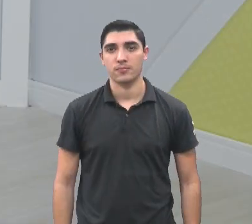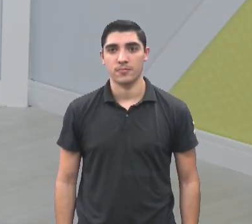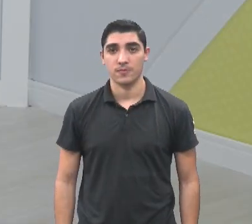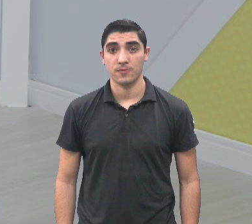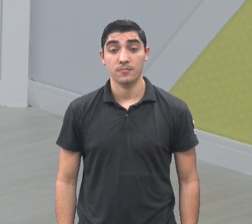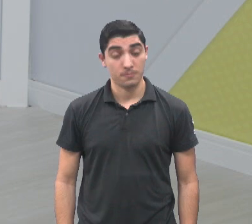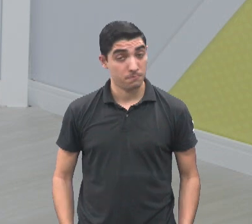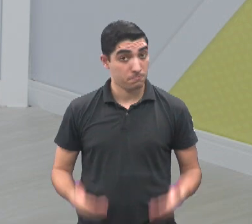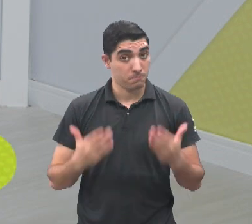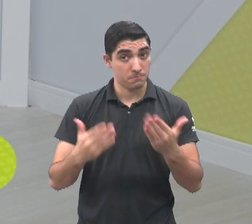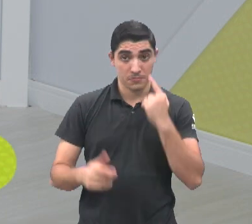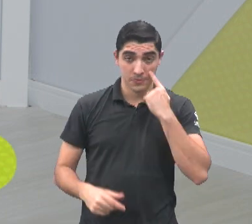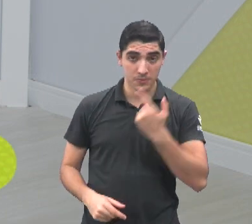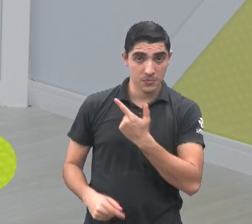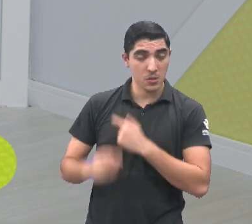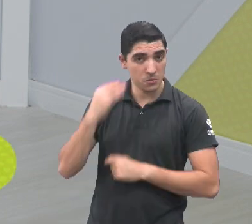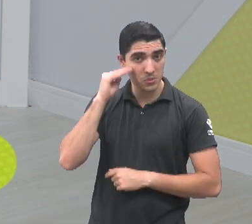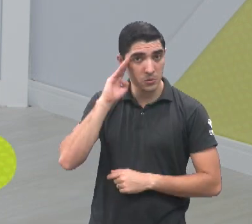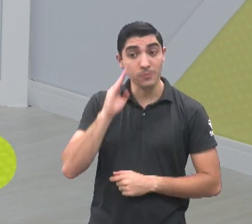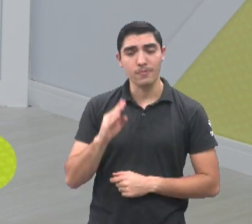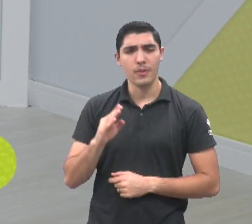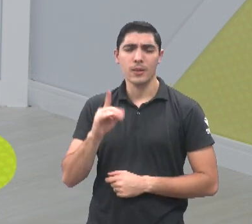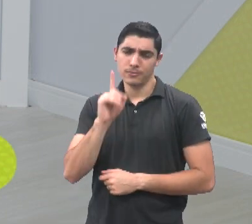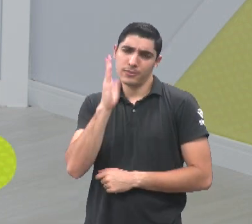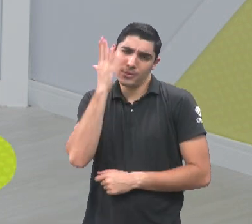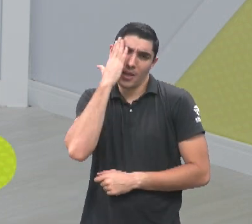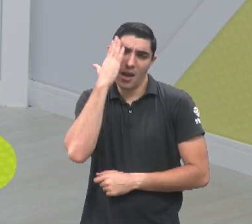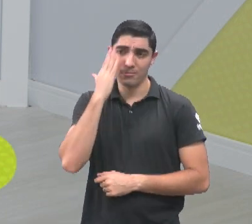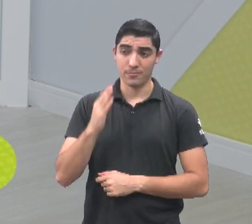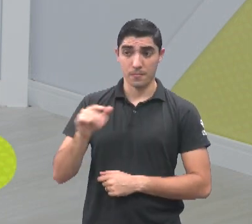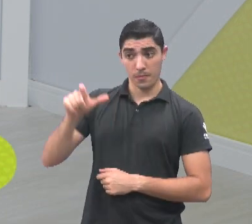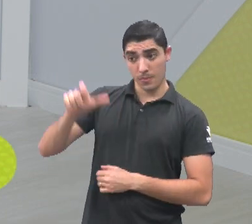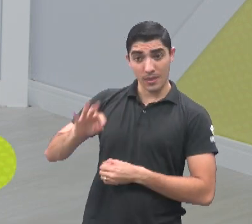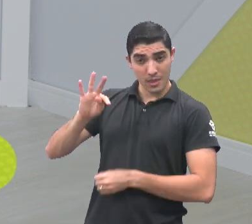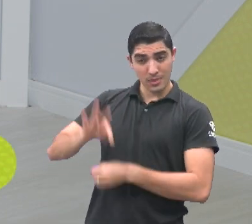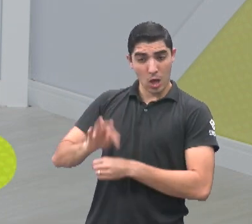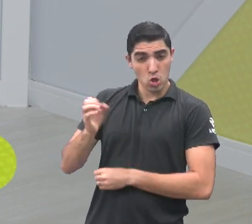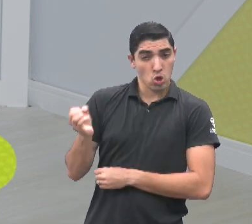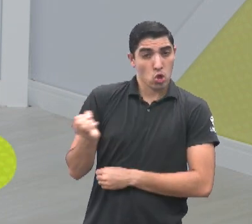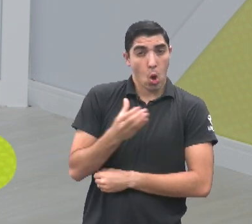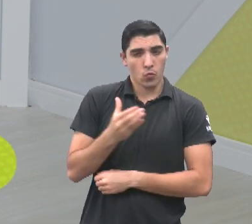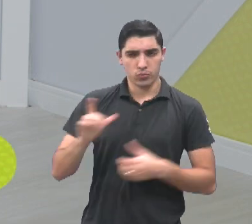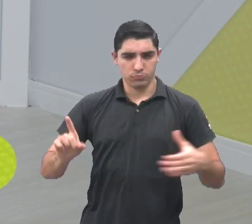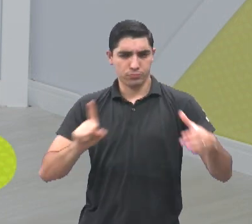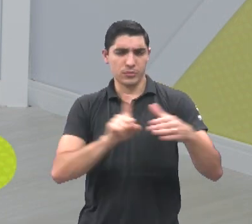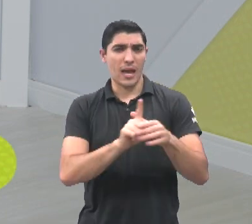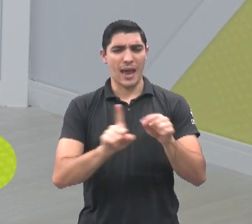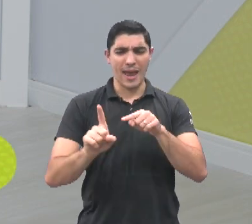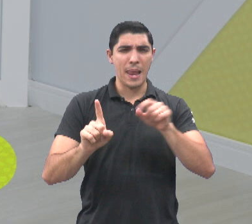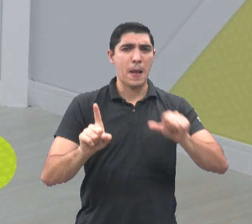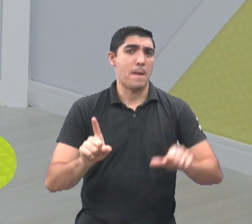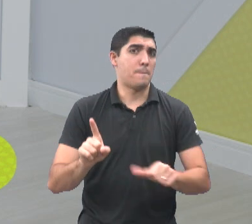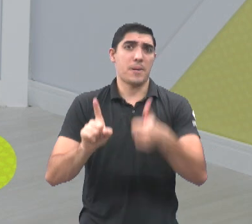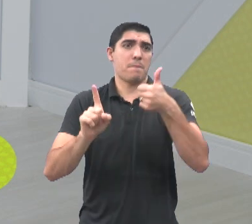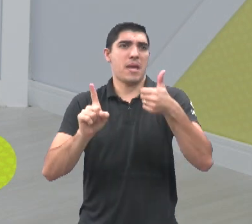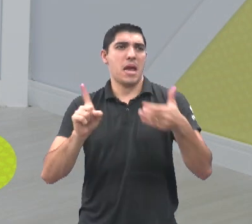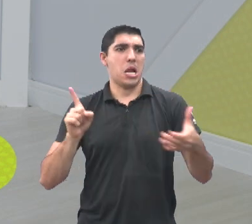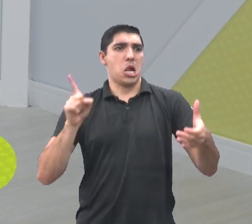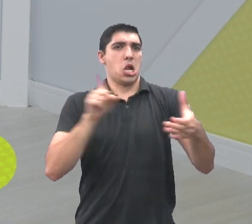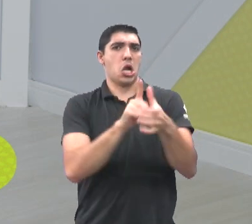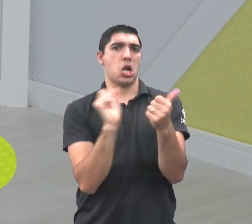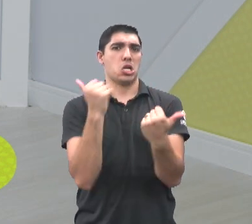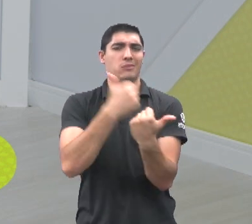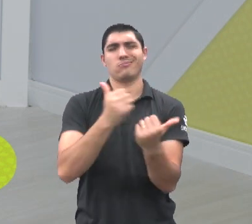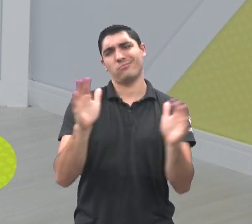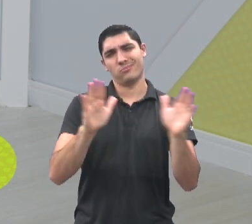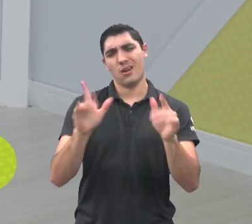é, Brunão, a gente sabe que a apresentação de um novo treinador não é a primeira do Paulo Roberto, né? Mais do que experiente, o Paulo Roberto está militando no futebol e